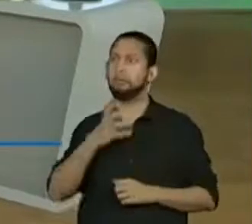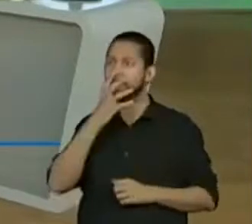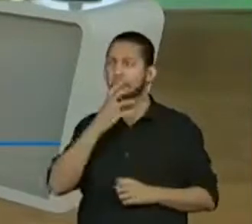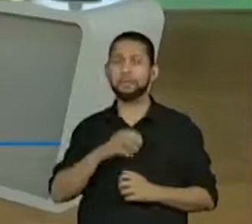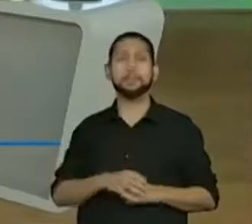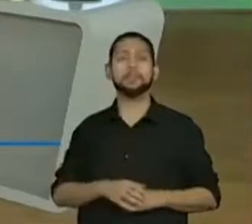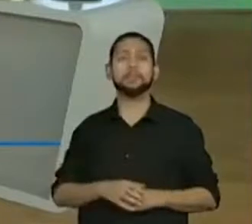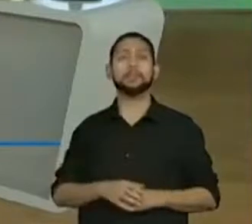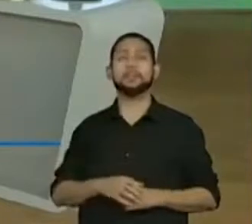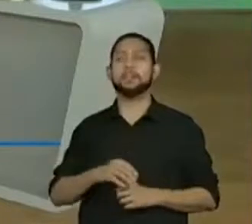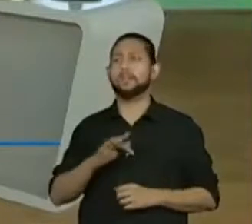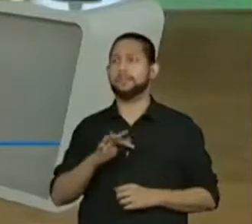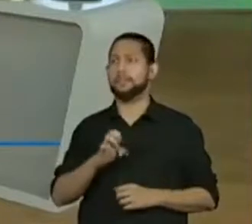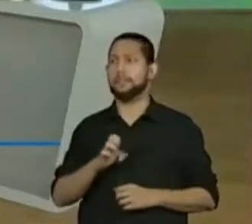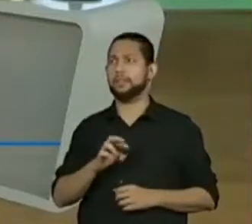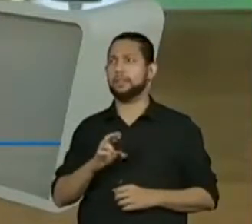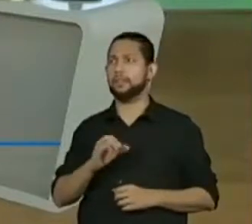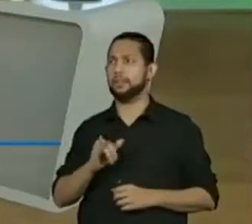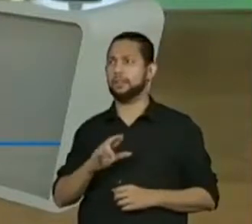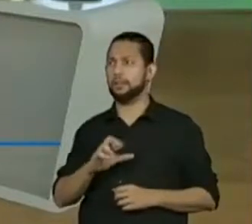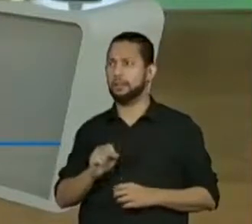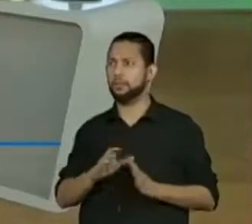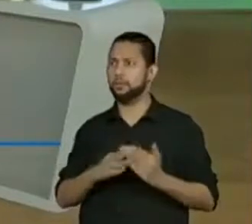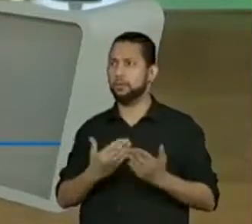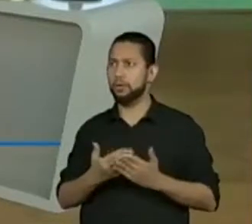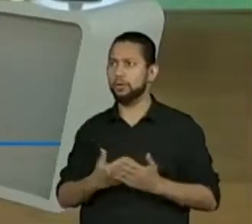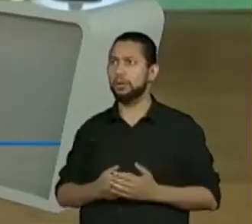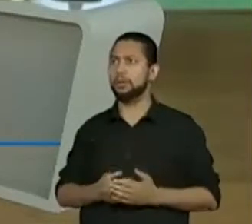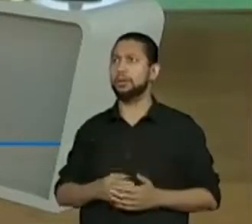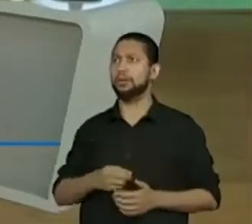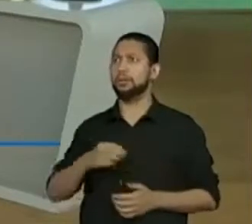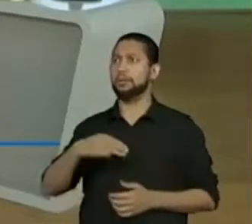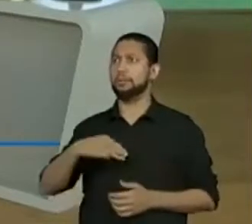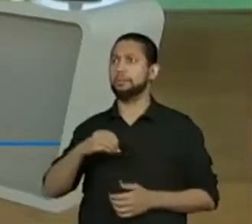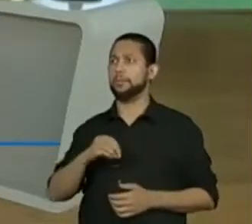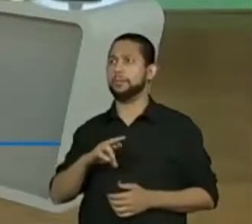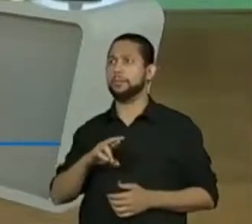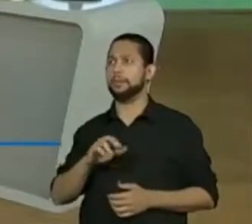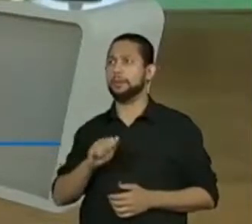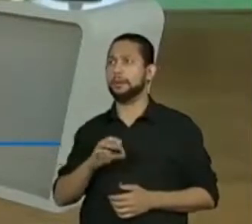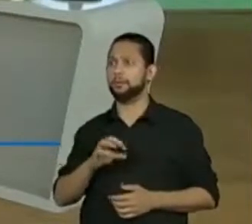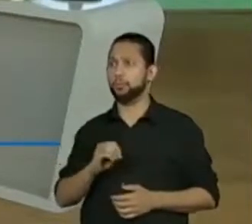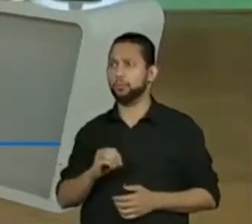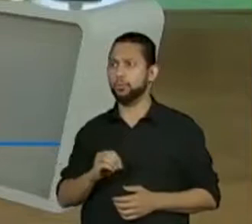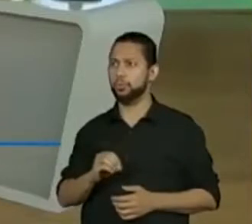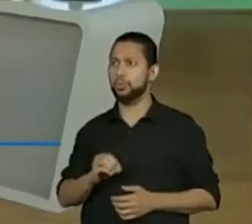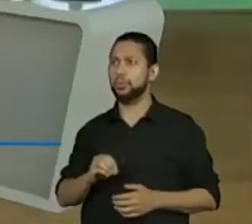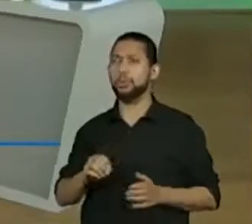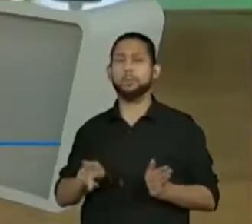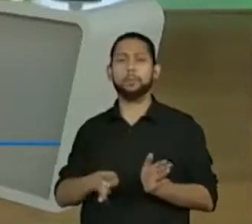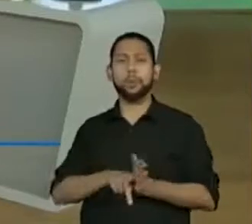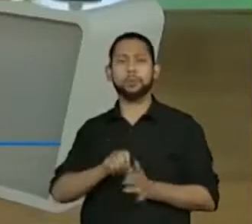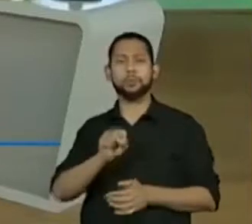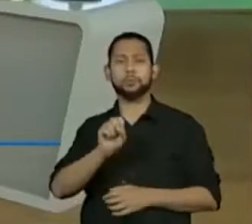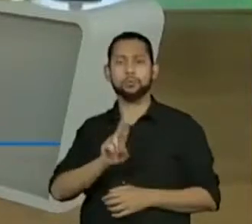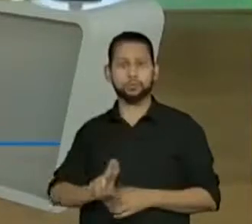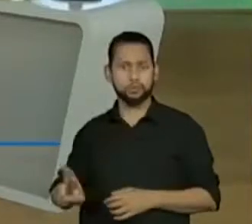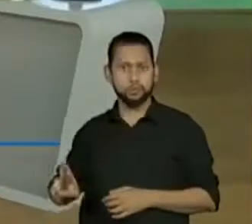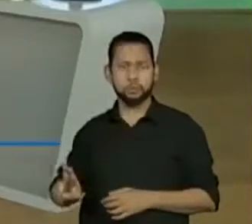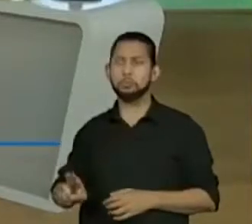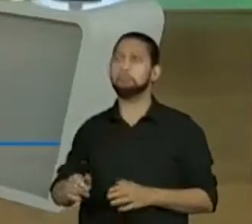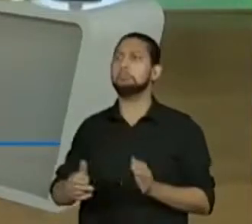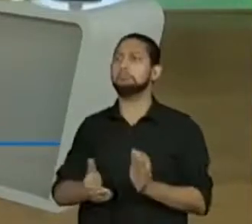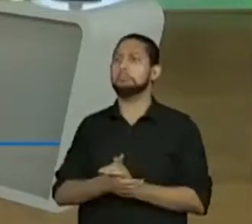escola Tito Lívio Ferreira alunos da Escola Doutor Morato de Oliveira de Suzano